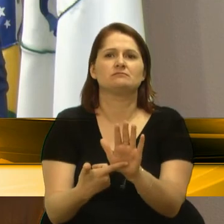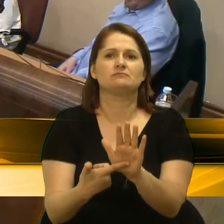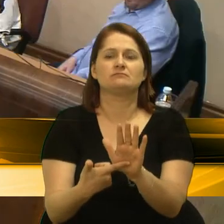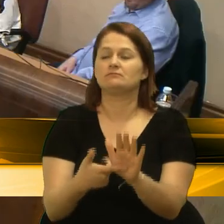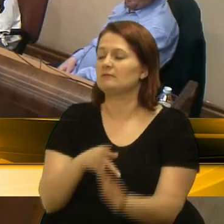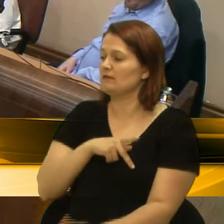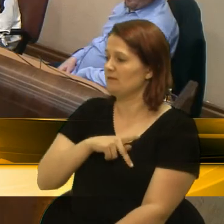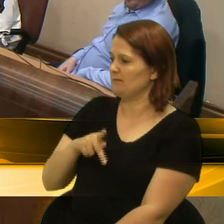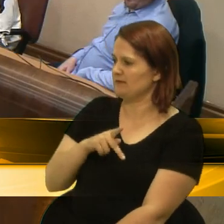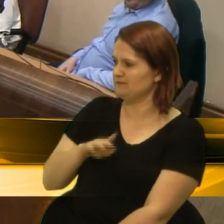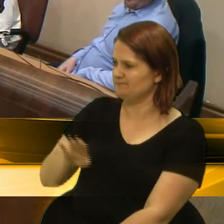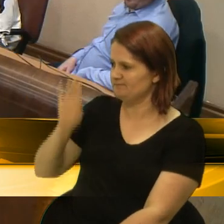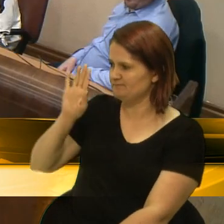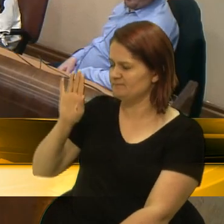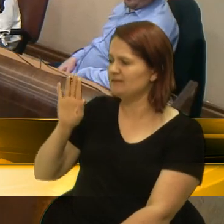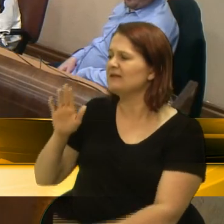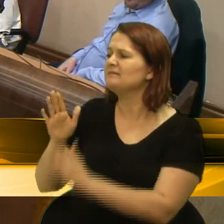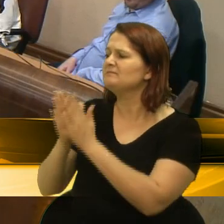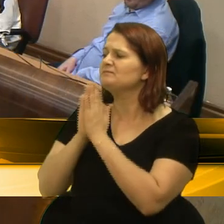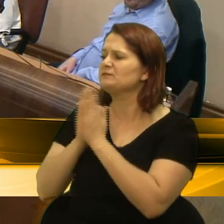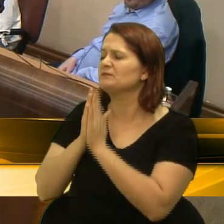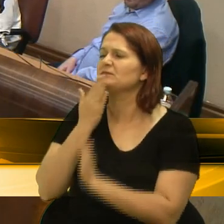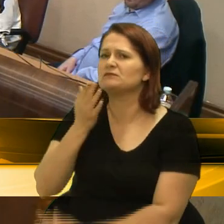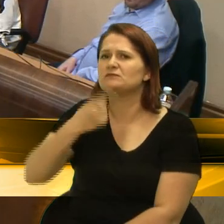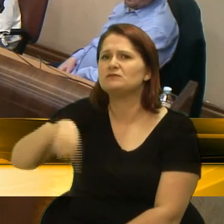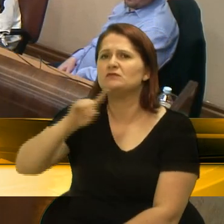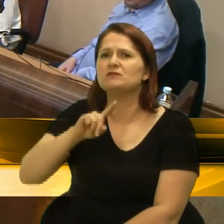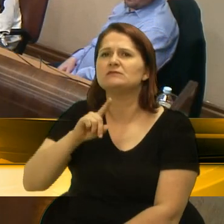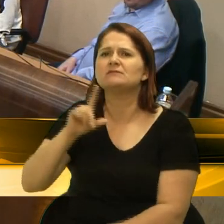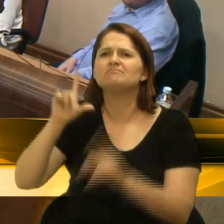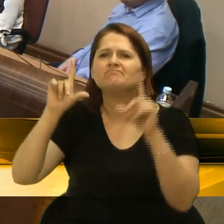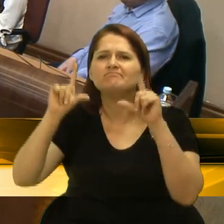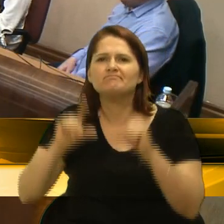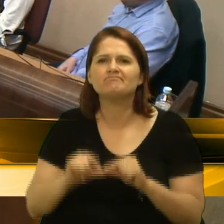Um momento, só gostaria de pedir um pouco de silêncio para que o colega possa